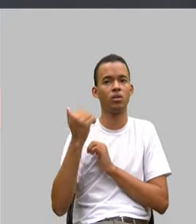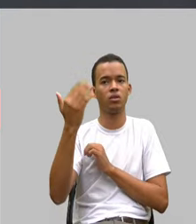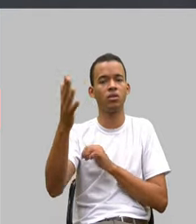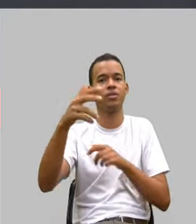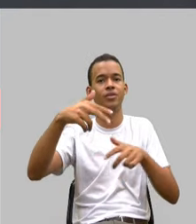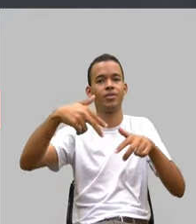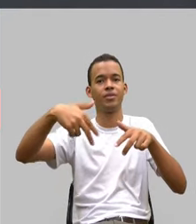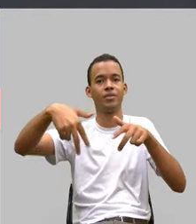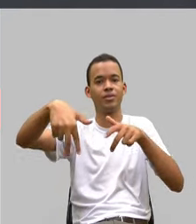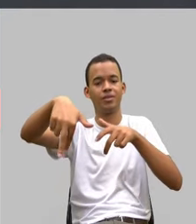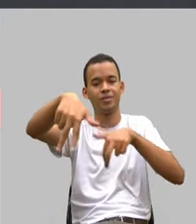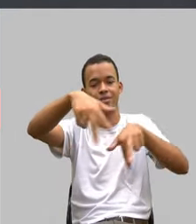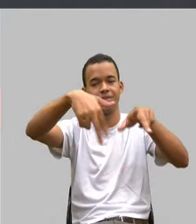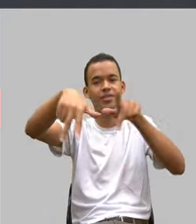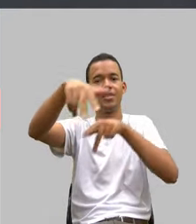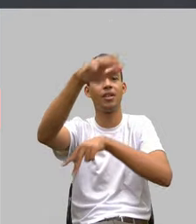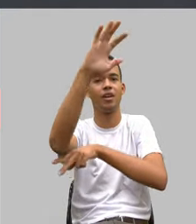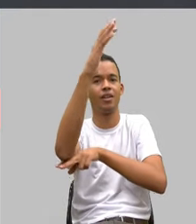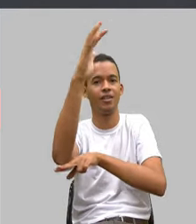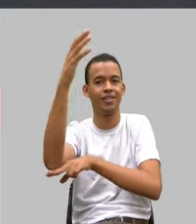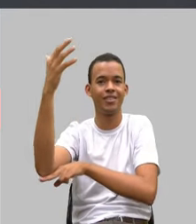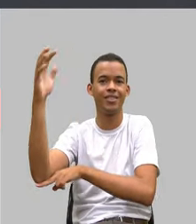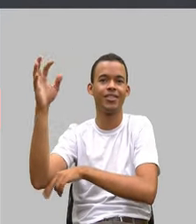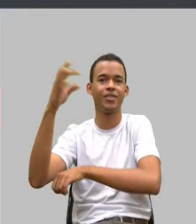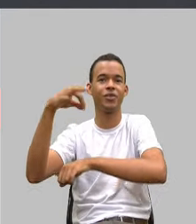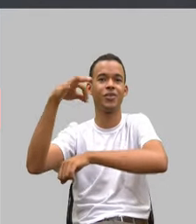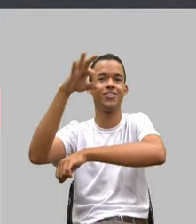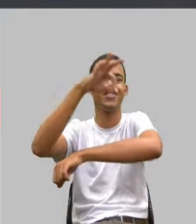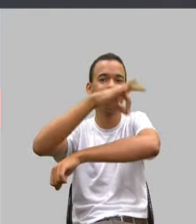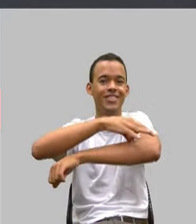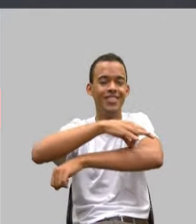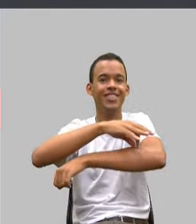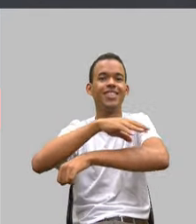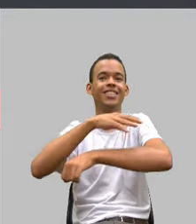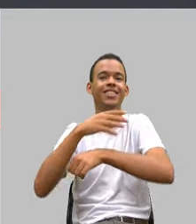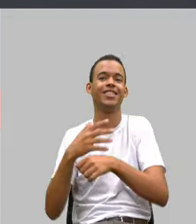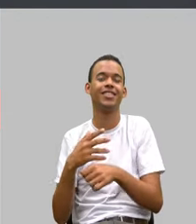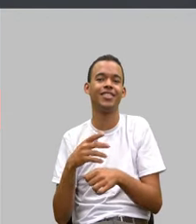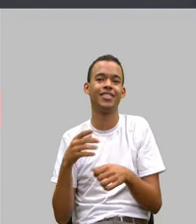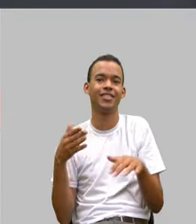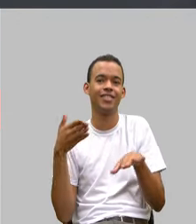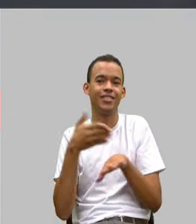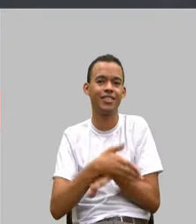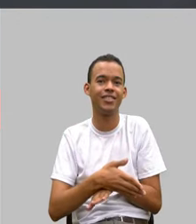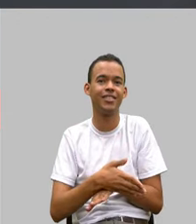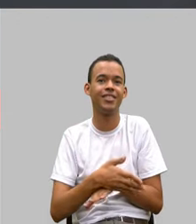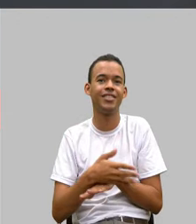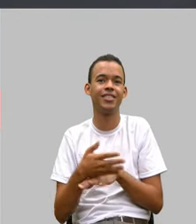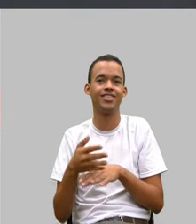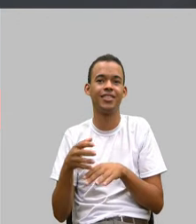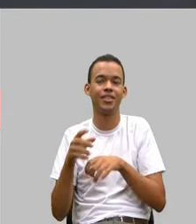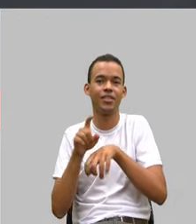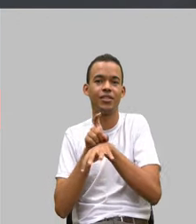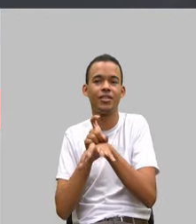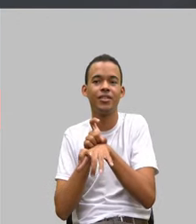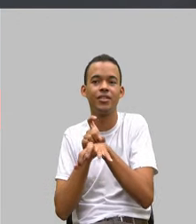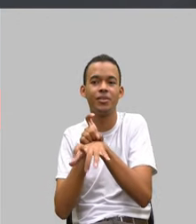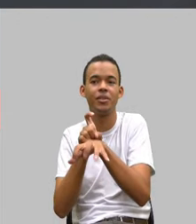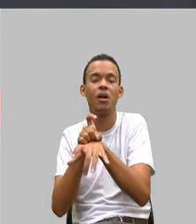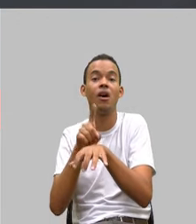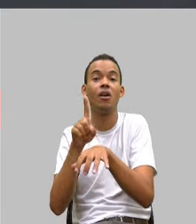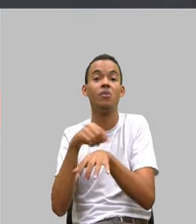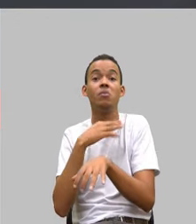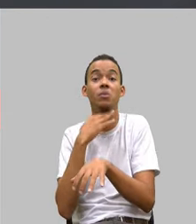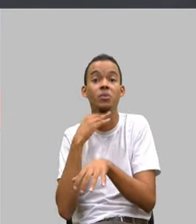debaixo de umas árvores os pernel longos mordia meu filho eh um dia ele entrou com um escorpião ainda que morto na